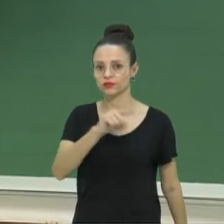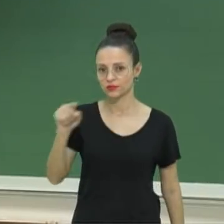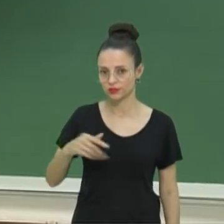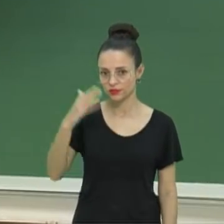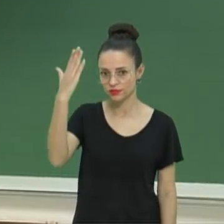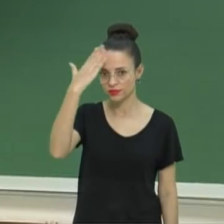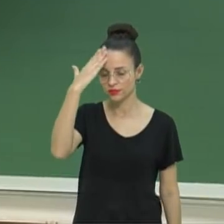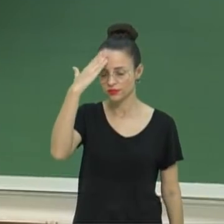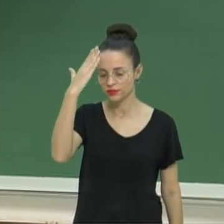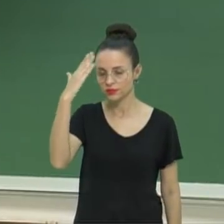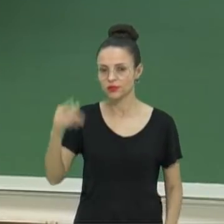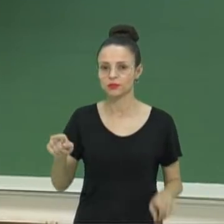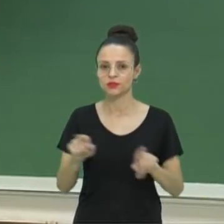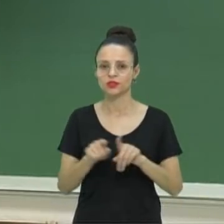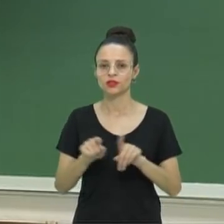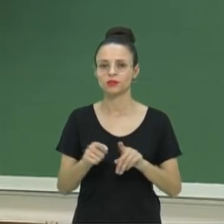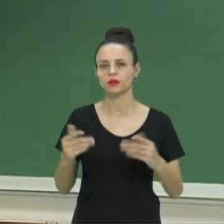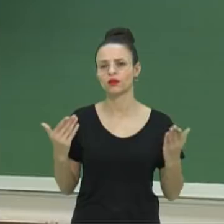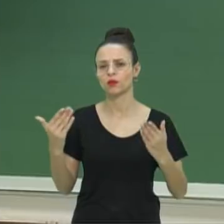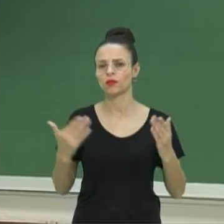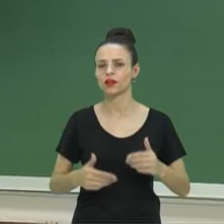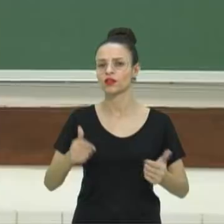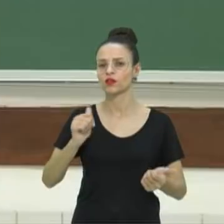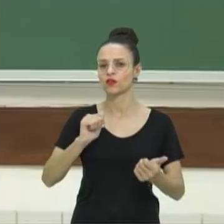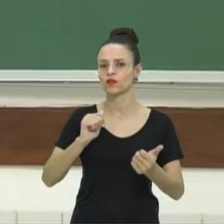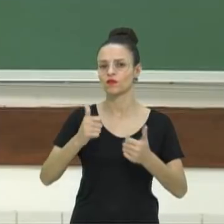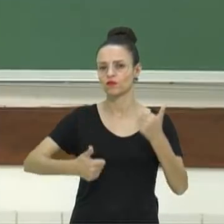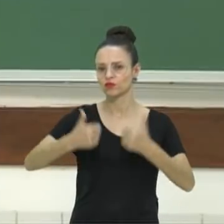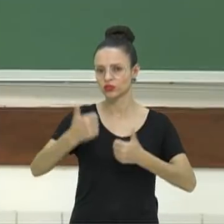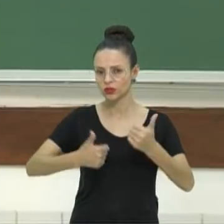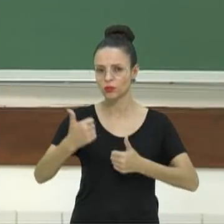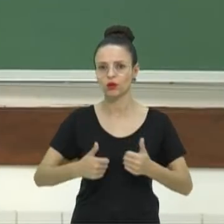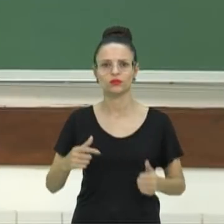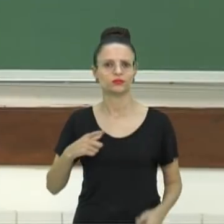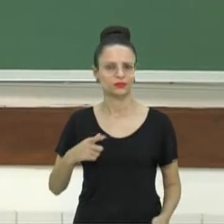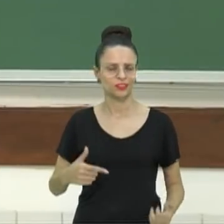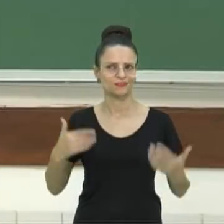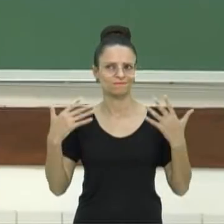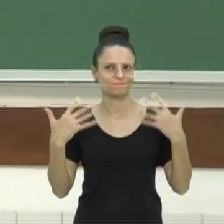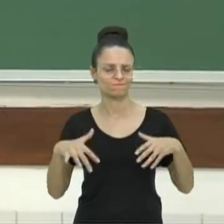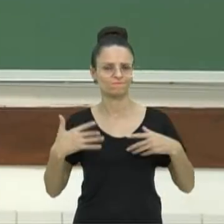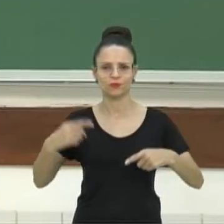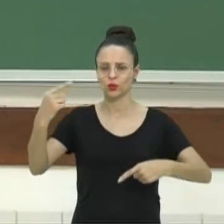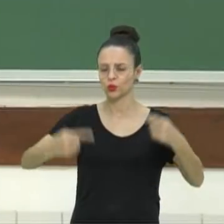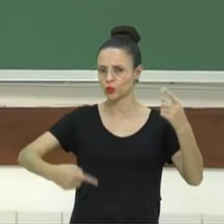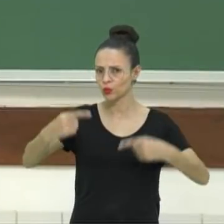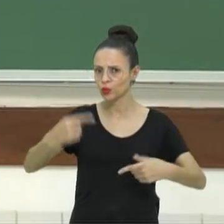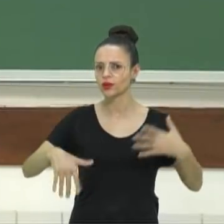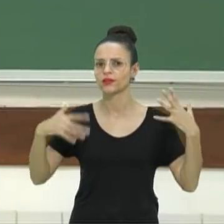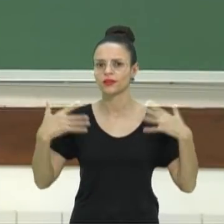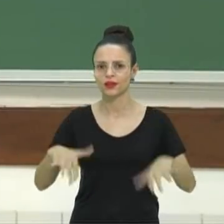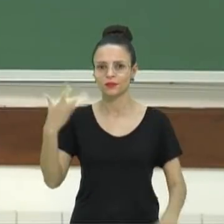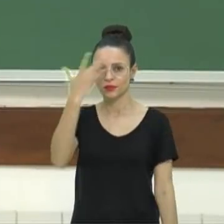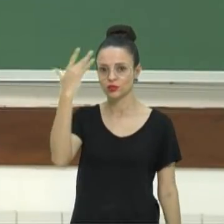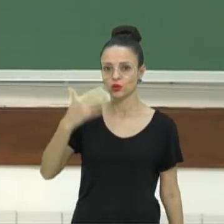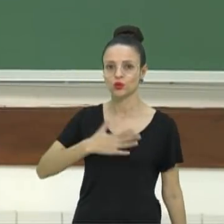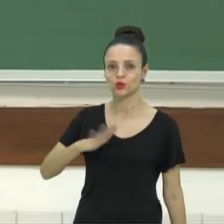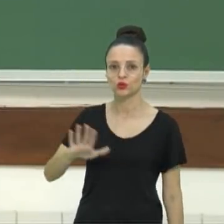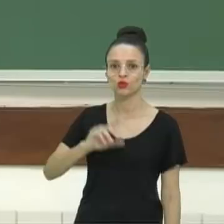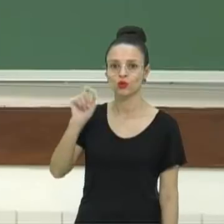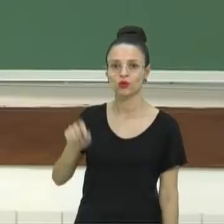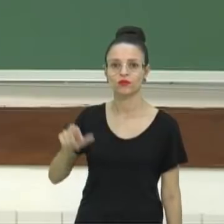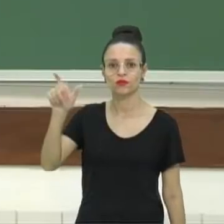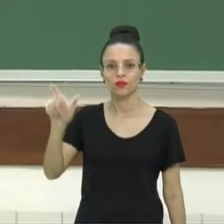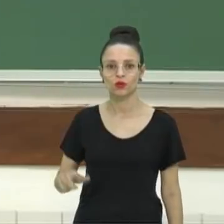sabem, fazendo um paralelo no futebol, hoje nós temos o quê? Algo bastante polêmico, né, que acontece muito, que muita gente não gosta, que é o VAR, né?